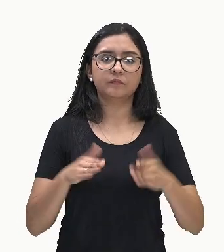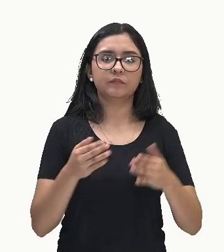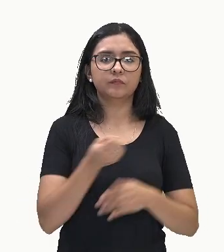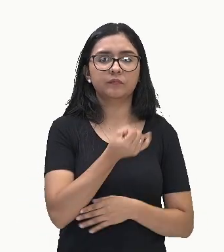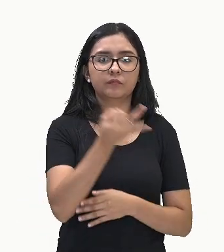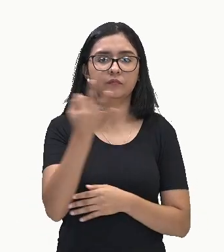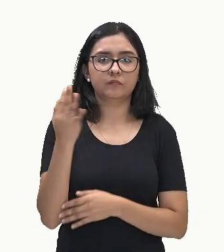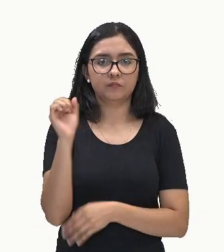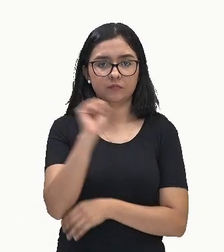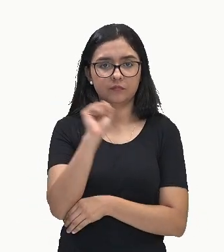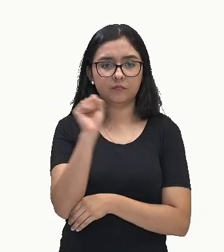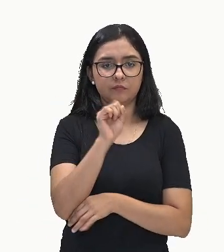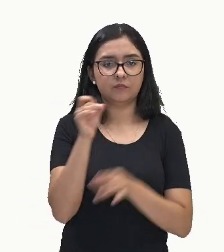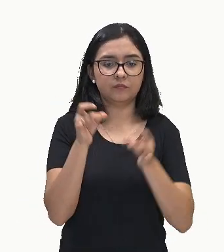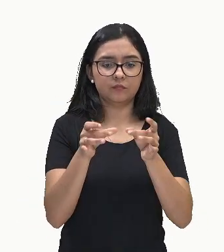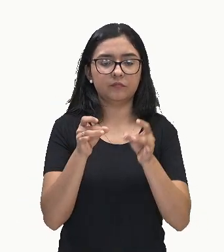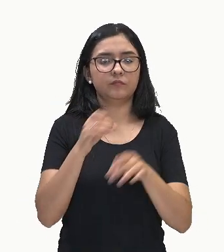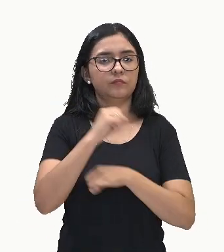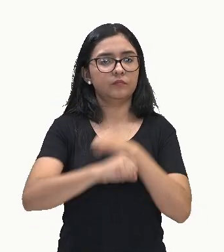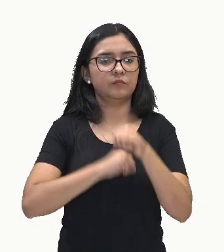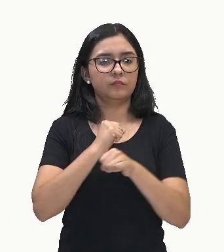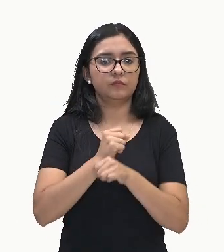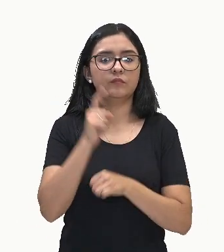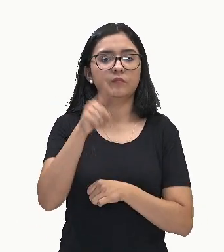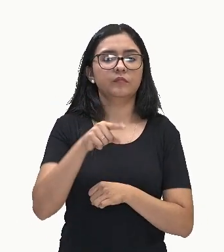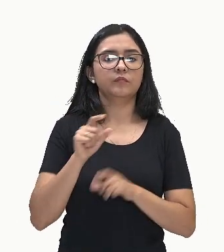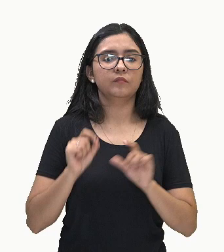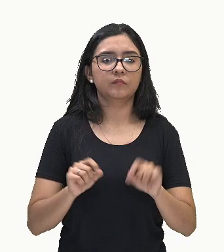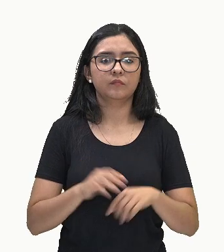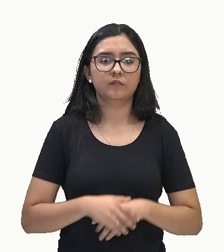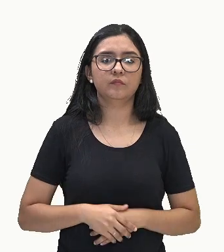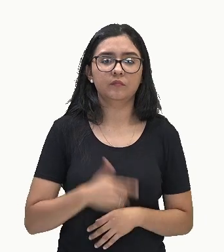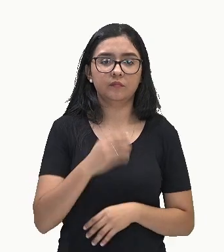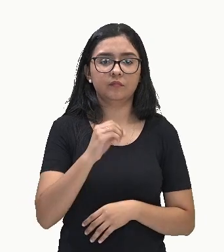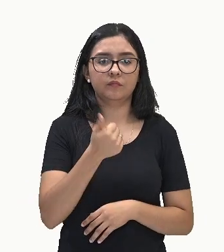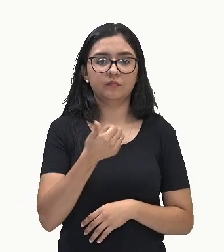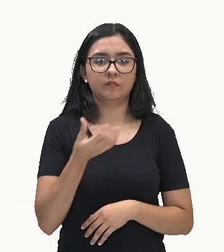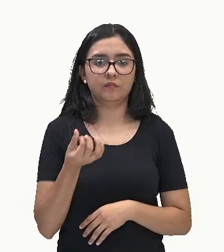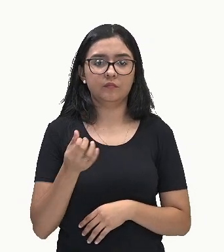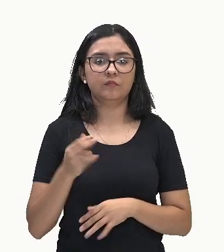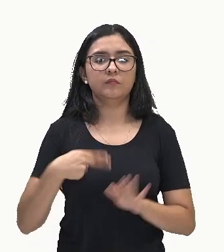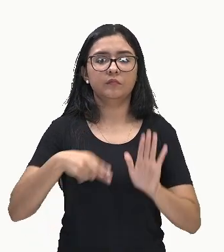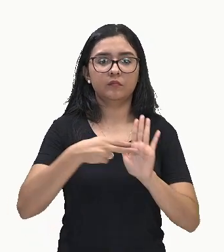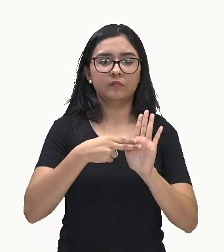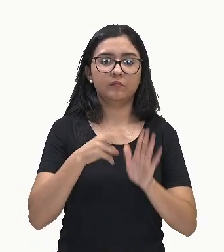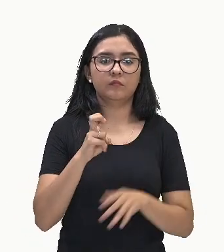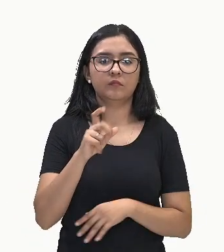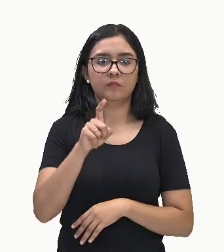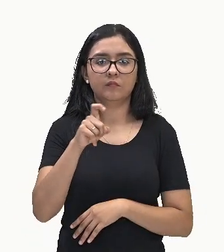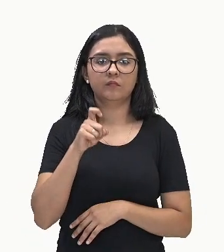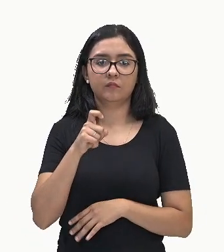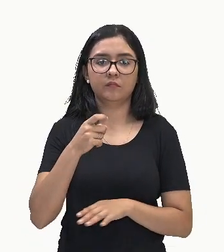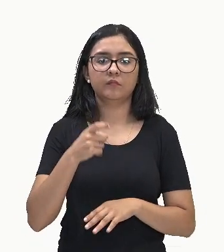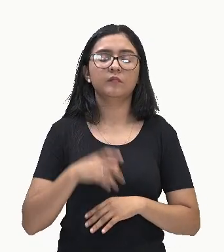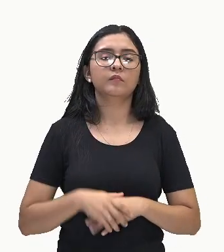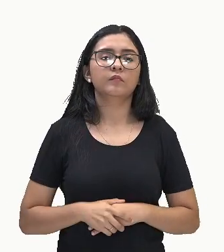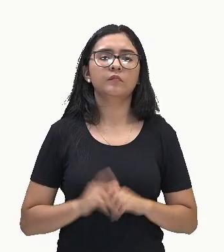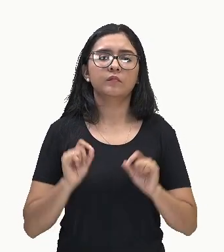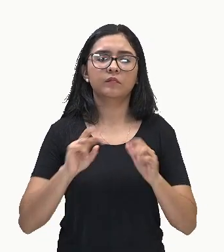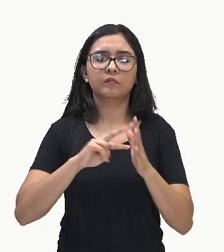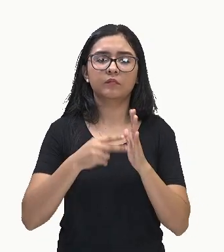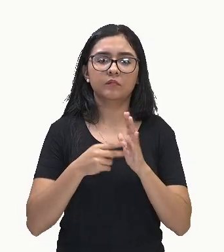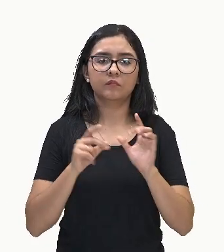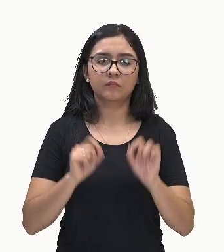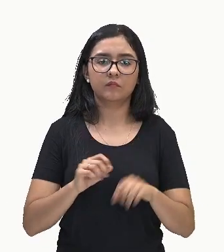de veículos vendidos em cada ano será a seguinte 2016 vai ser igual a 5x então isso vai ser igual